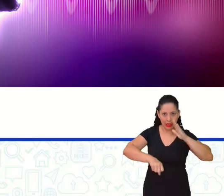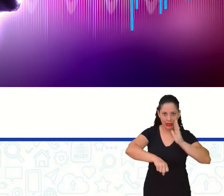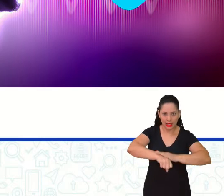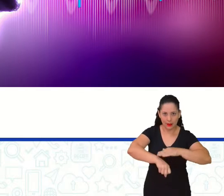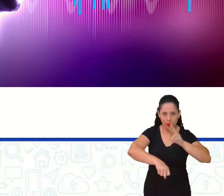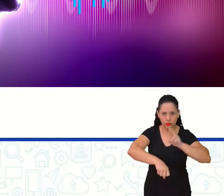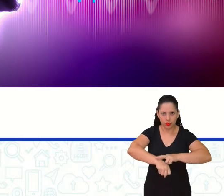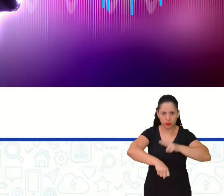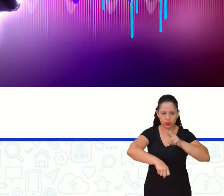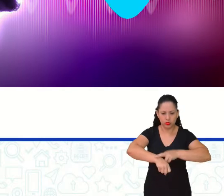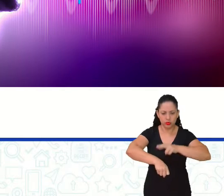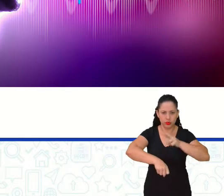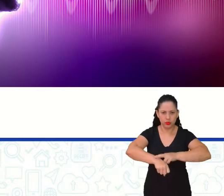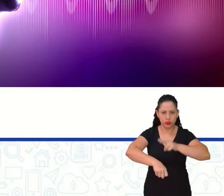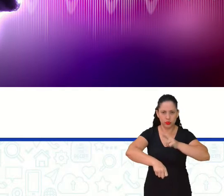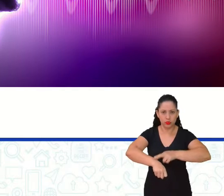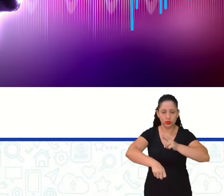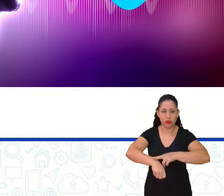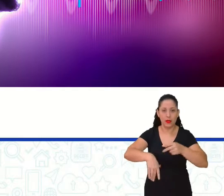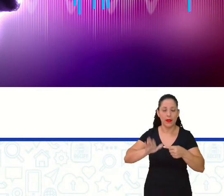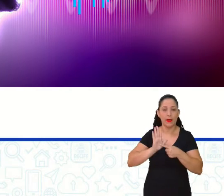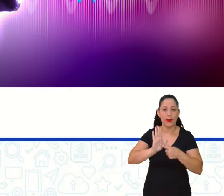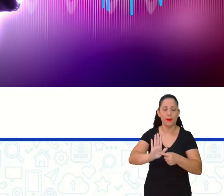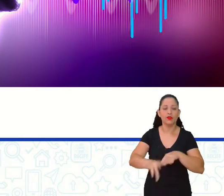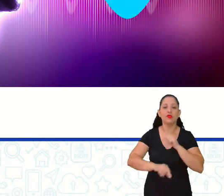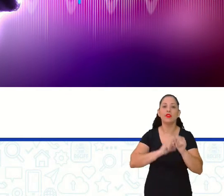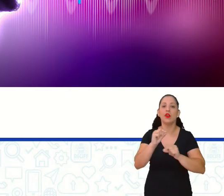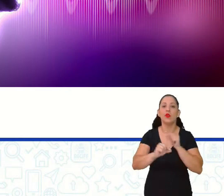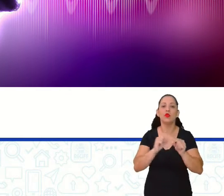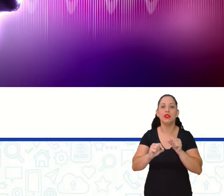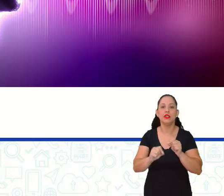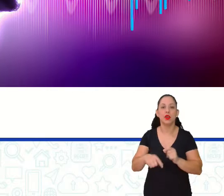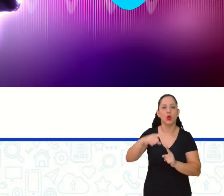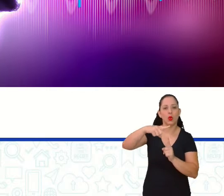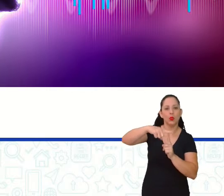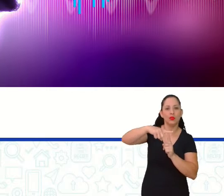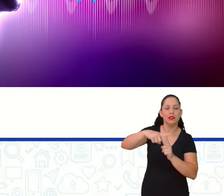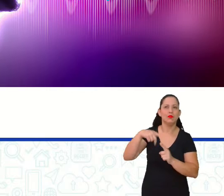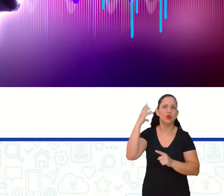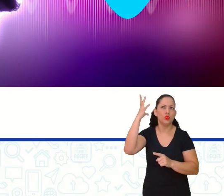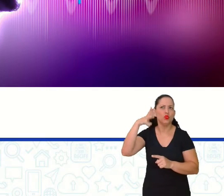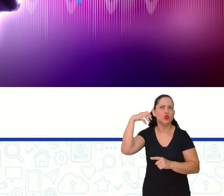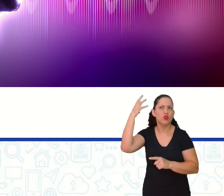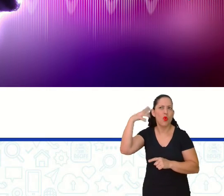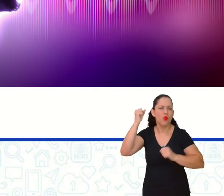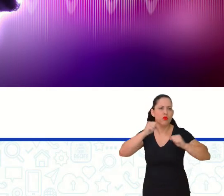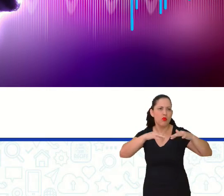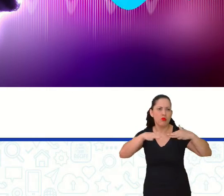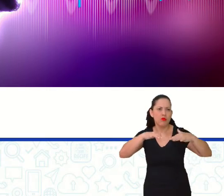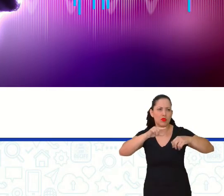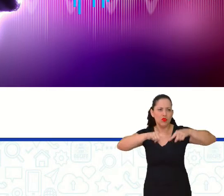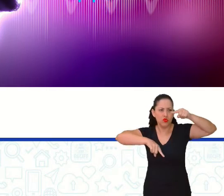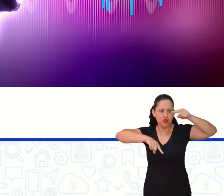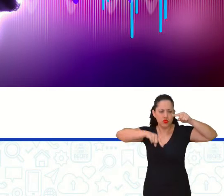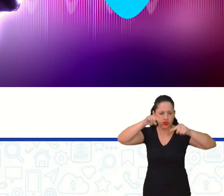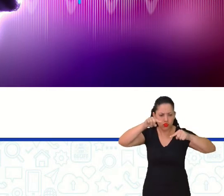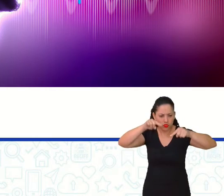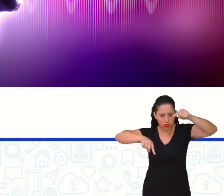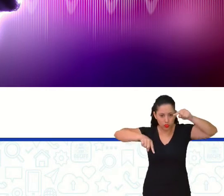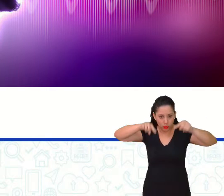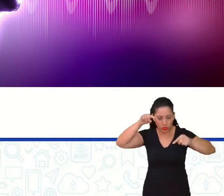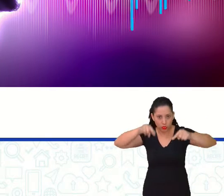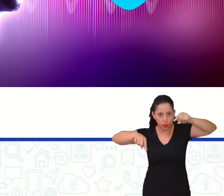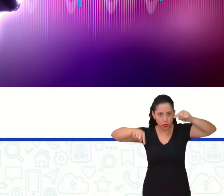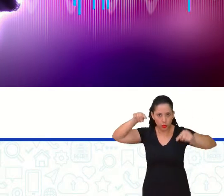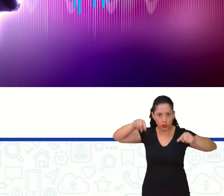vai entregar para a gente a altura do som nessa vibração. Então, altura no sentido do som ser